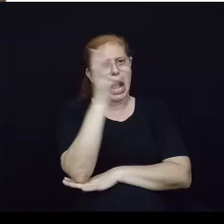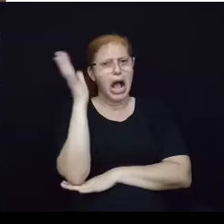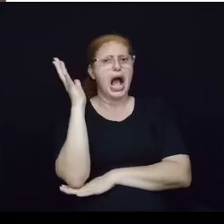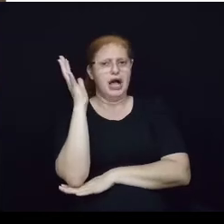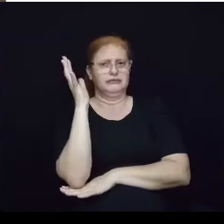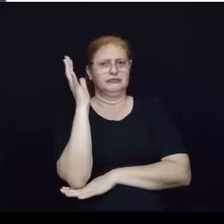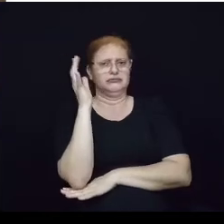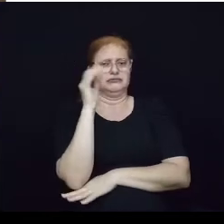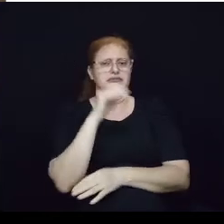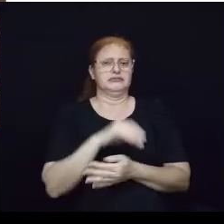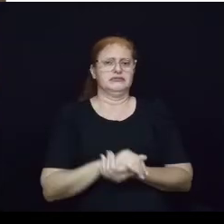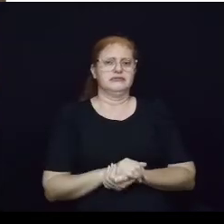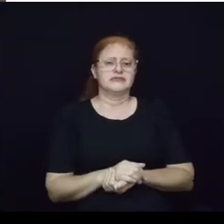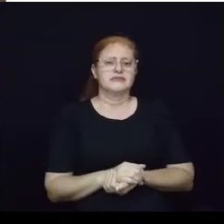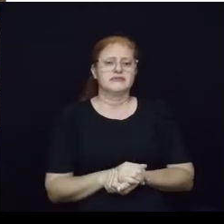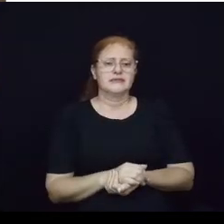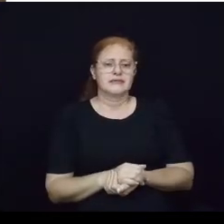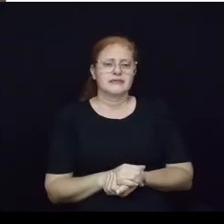um tronco de árvore.